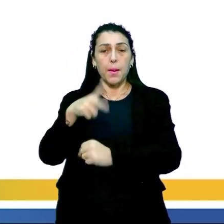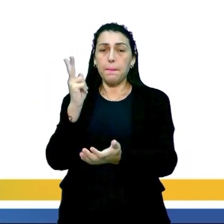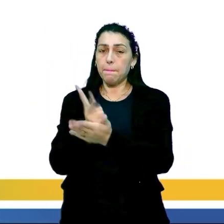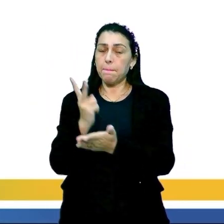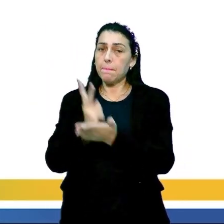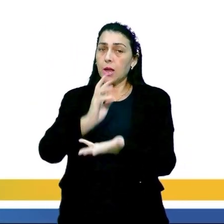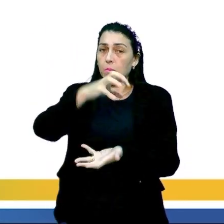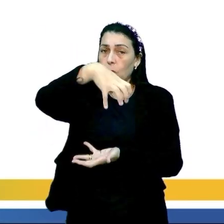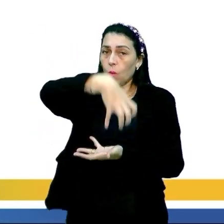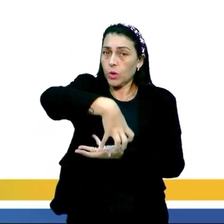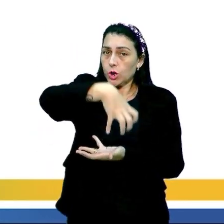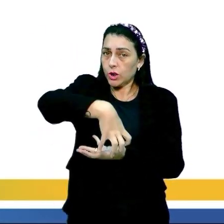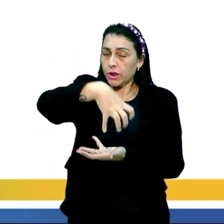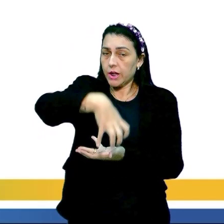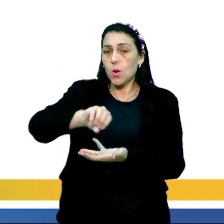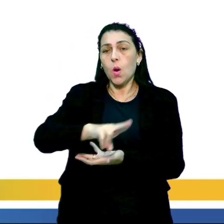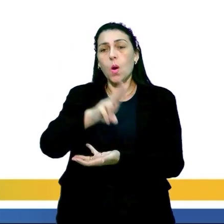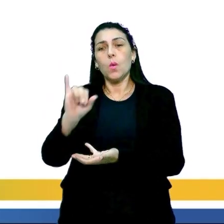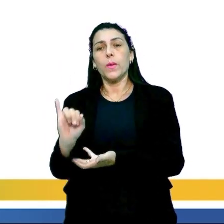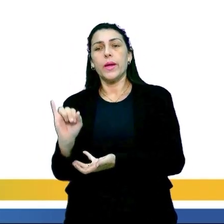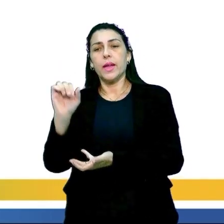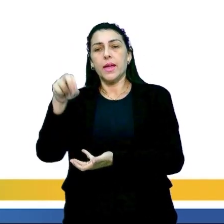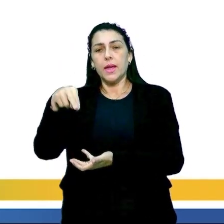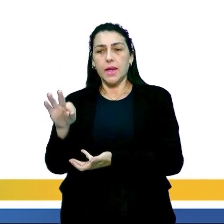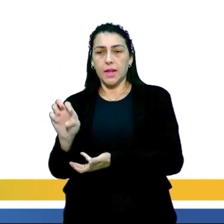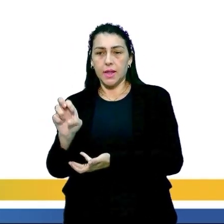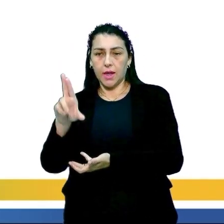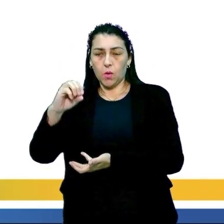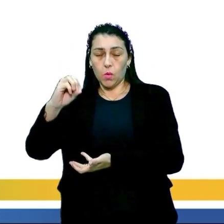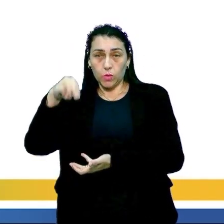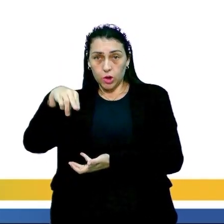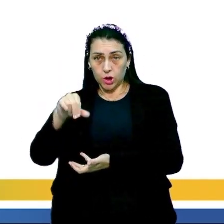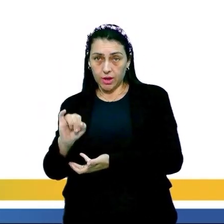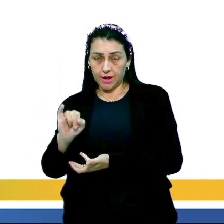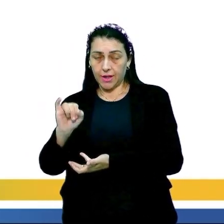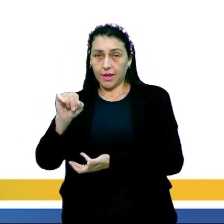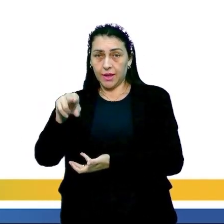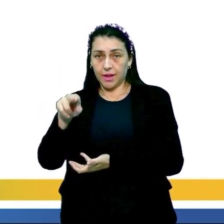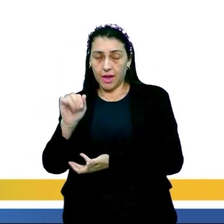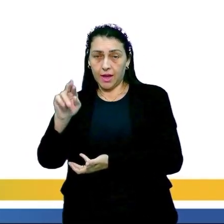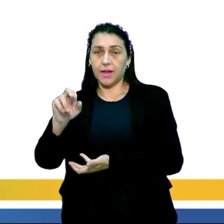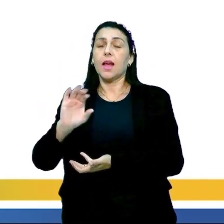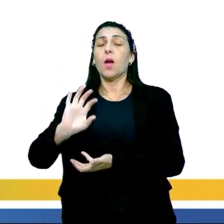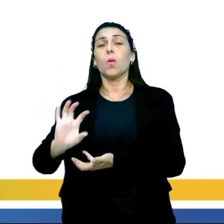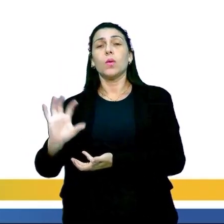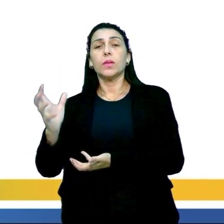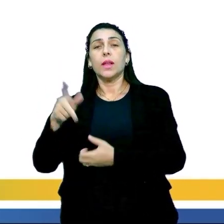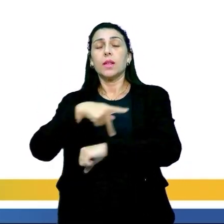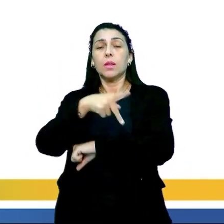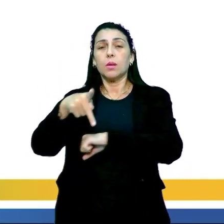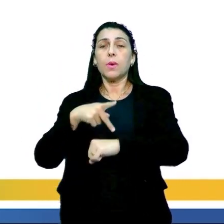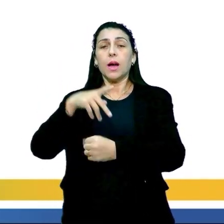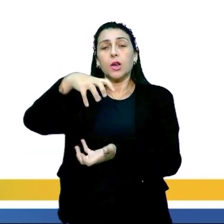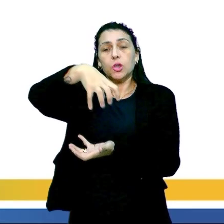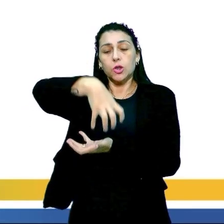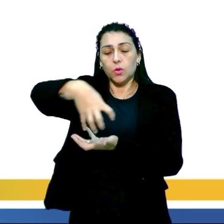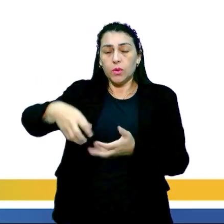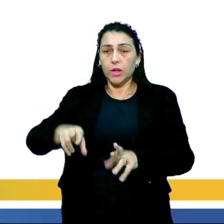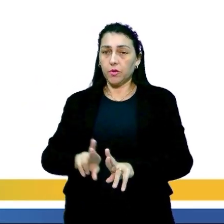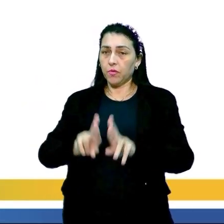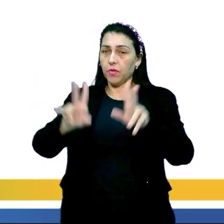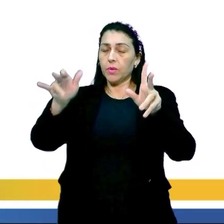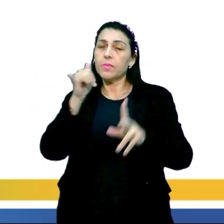mesmo continente, ou intercontinentais, quando acontecem entre países de continentes diferentes. Por